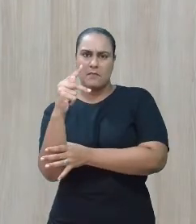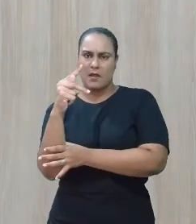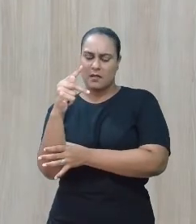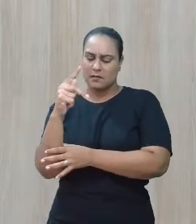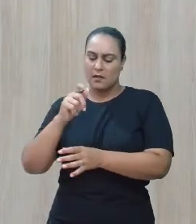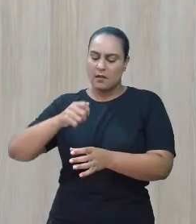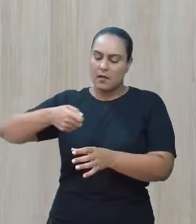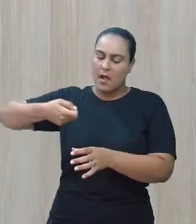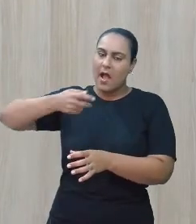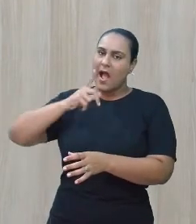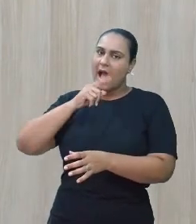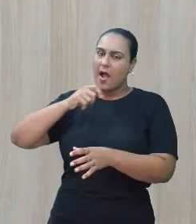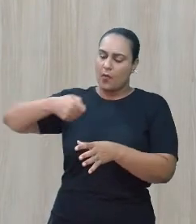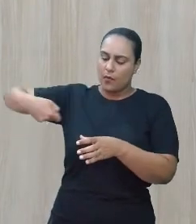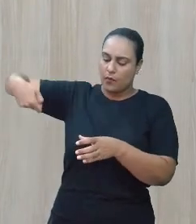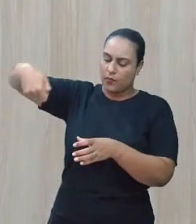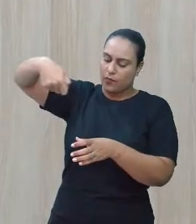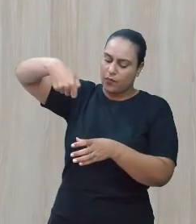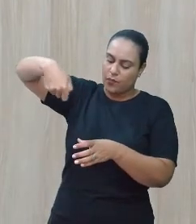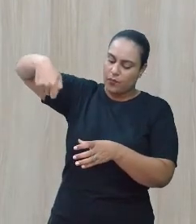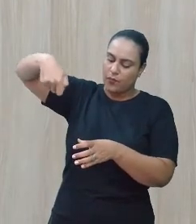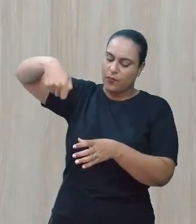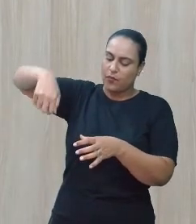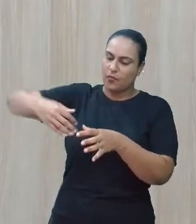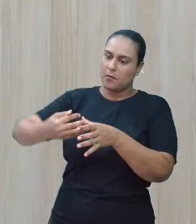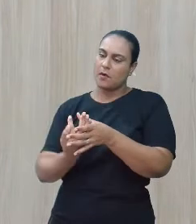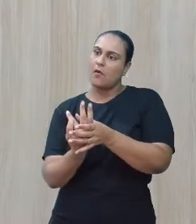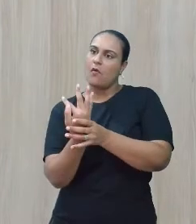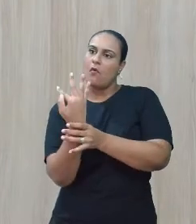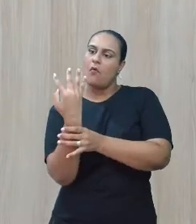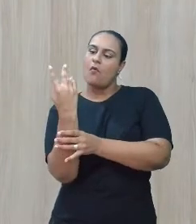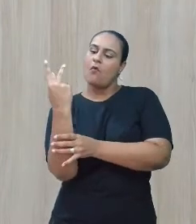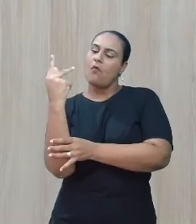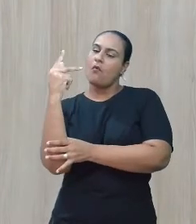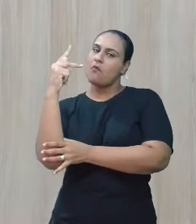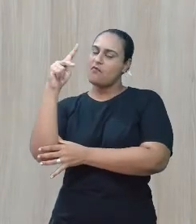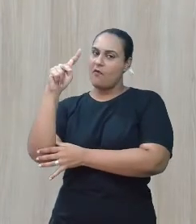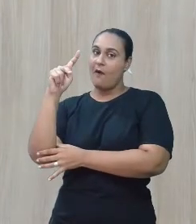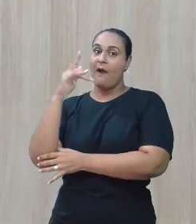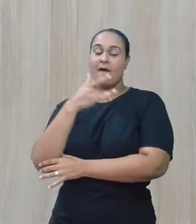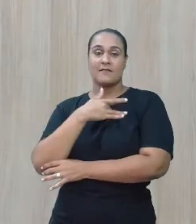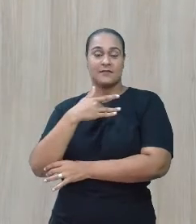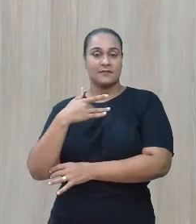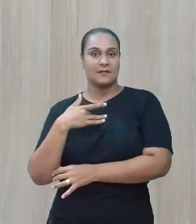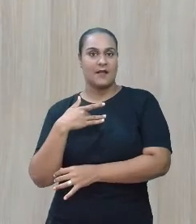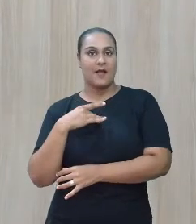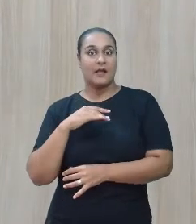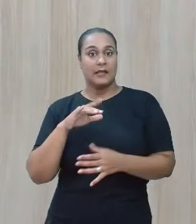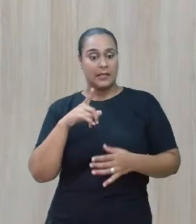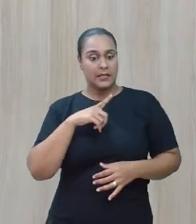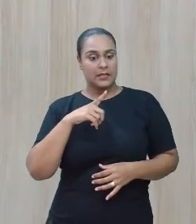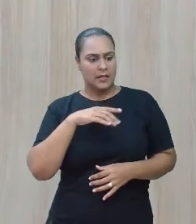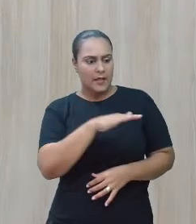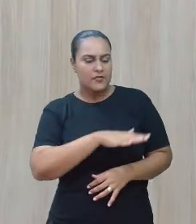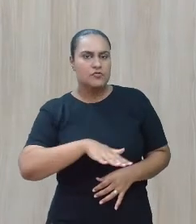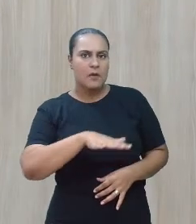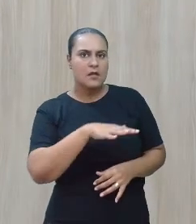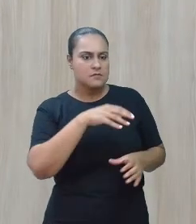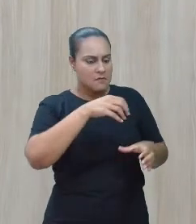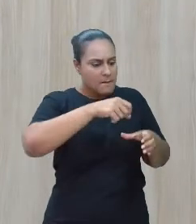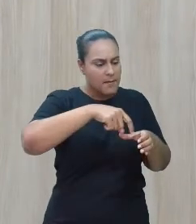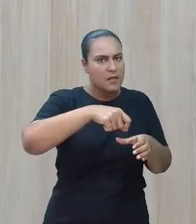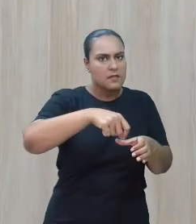de plantar uma árvore. Se você não tem um espaço para uma árvore, você